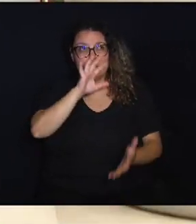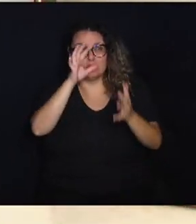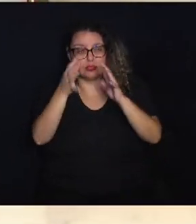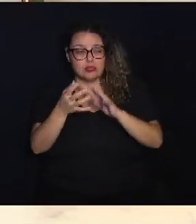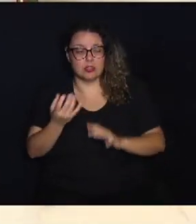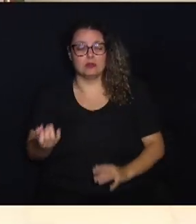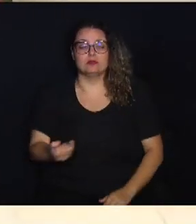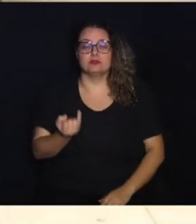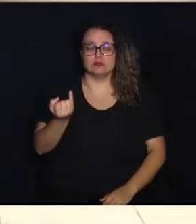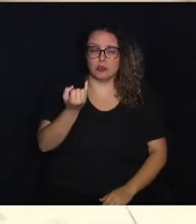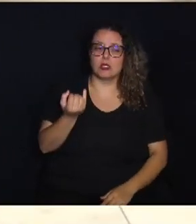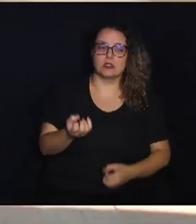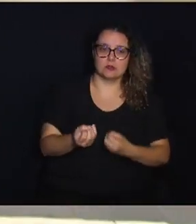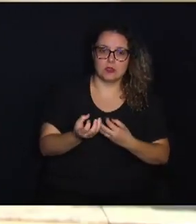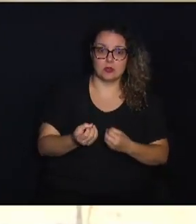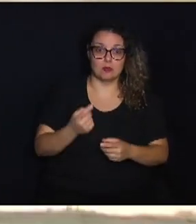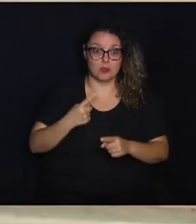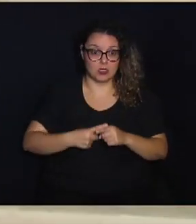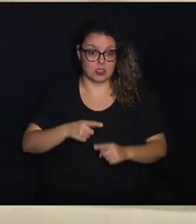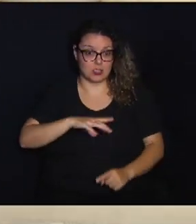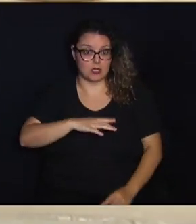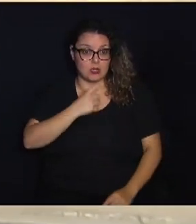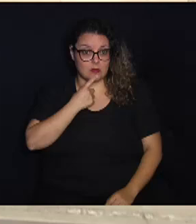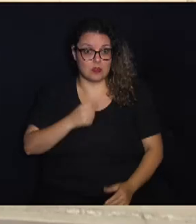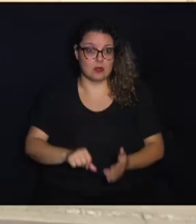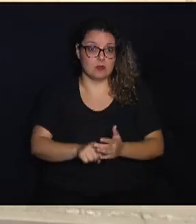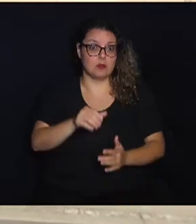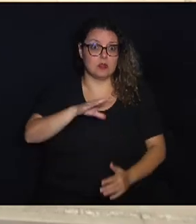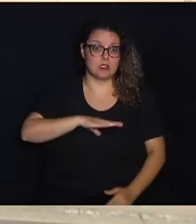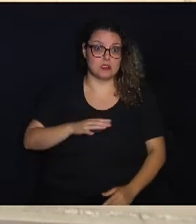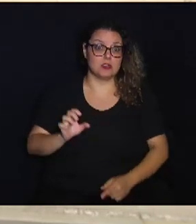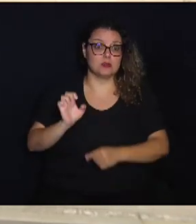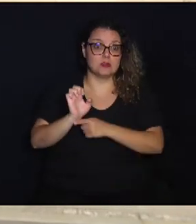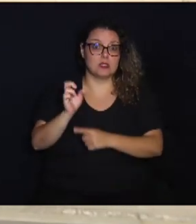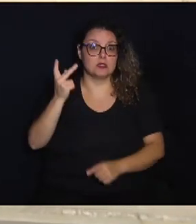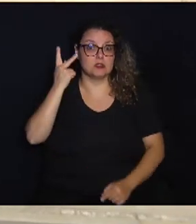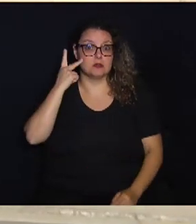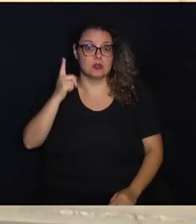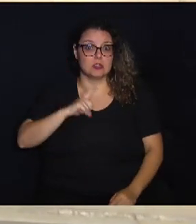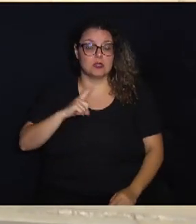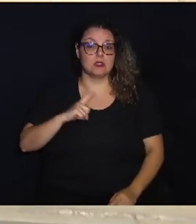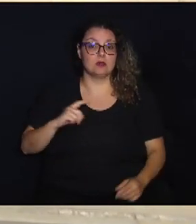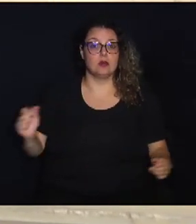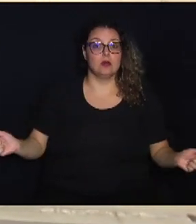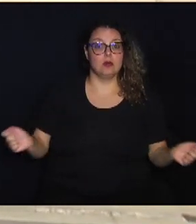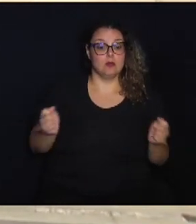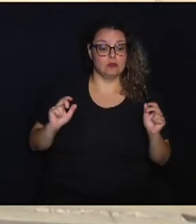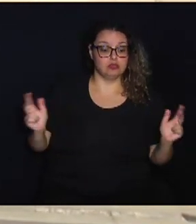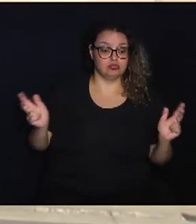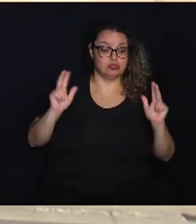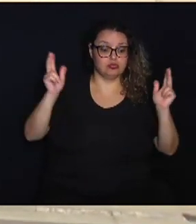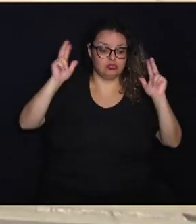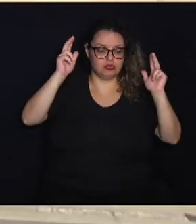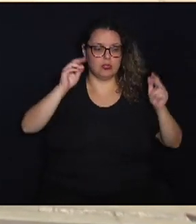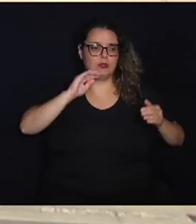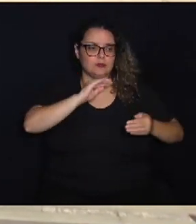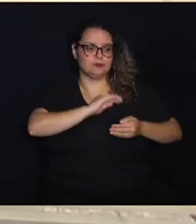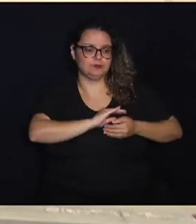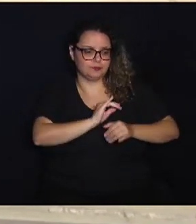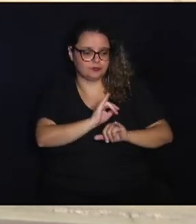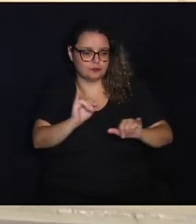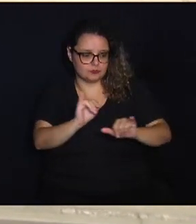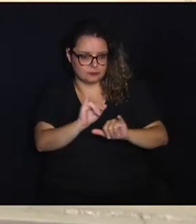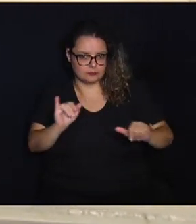importante, inclusive Campinas foi a primeira cidade do estado aqui de São Paulo que teve aquele alerta, né, da Defesa Civil,